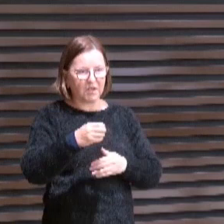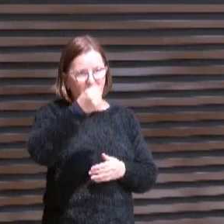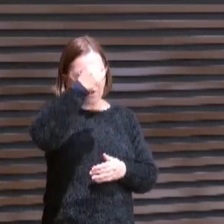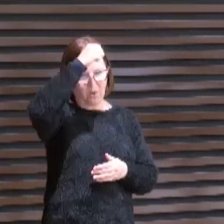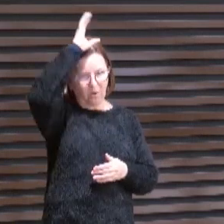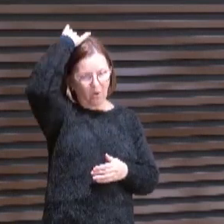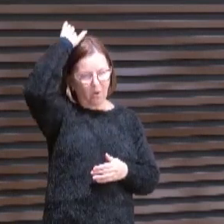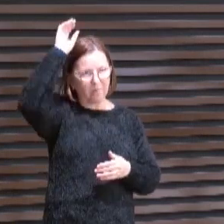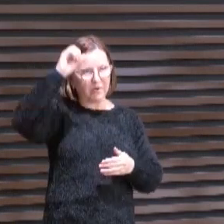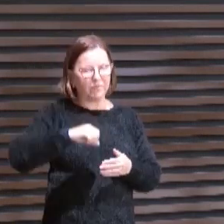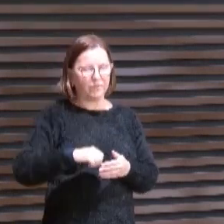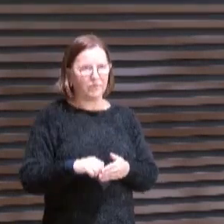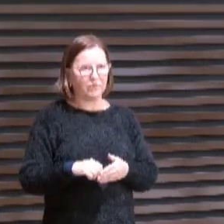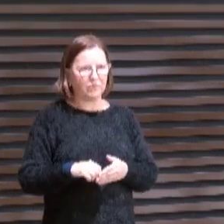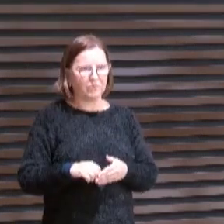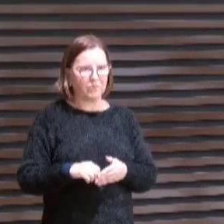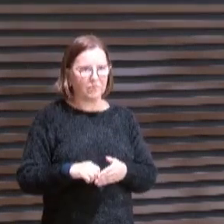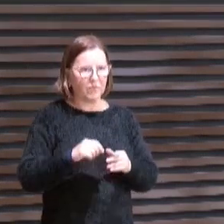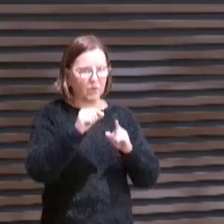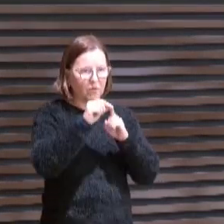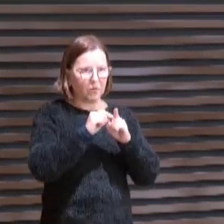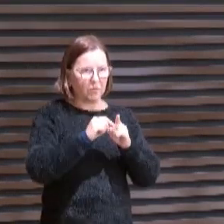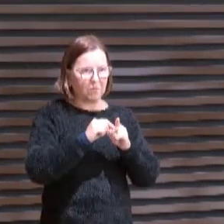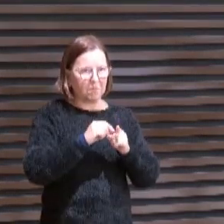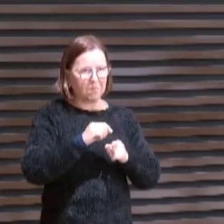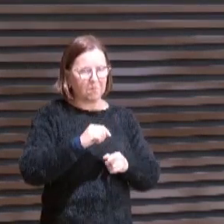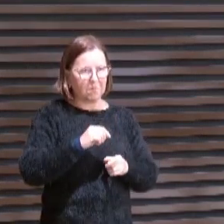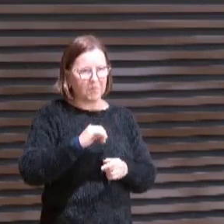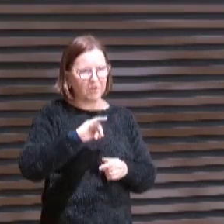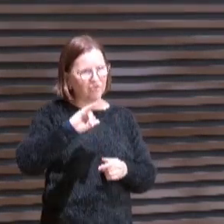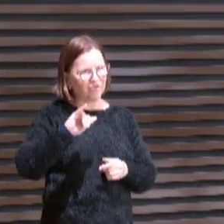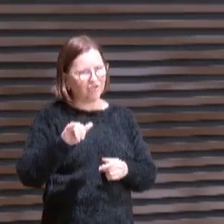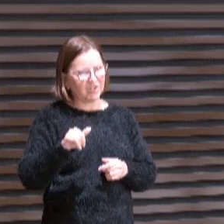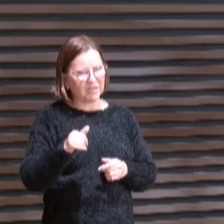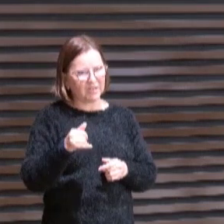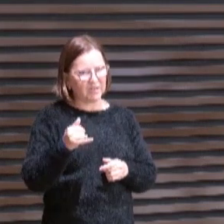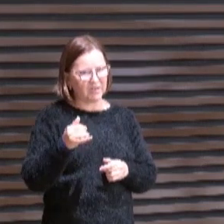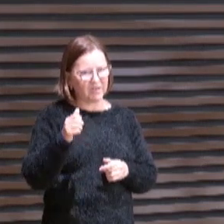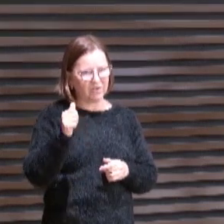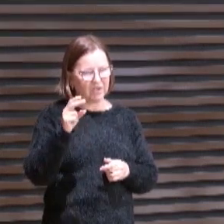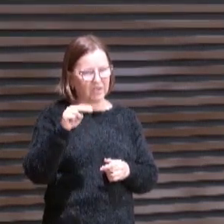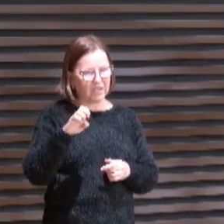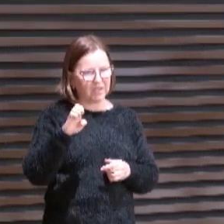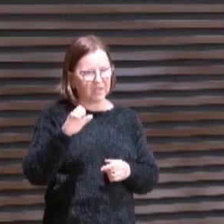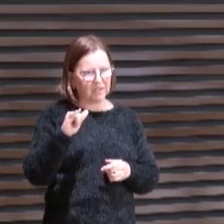1º de janeiro, não se sabe com exatidão se foi de 391